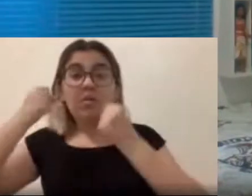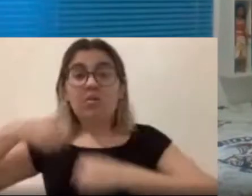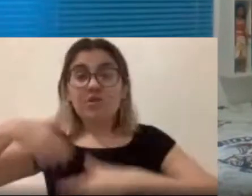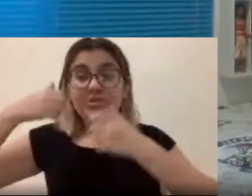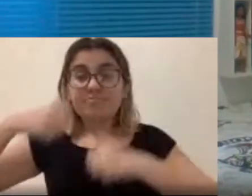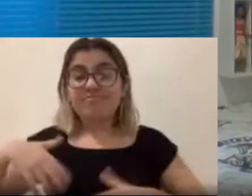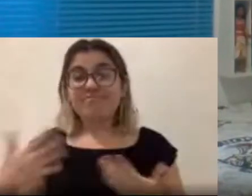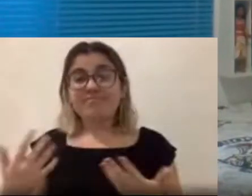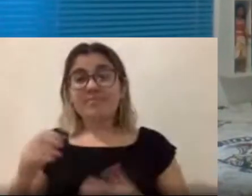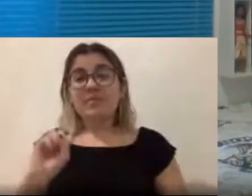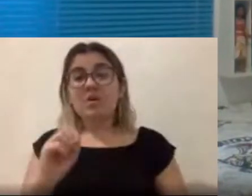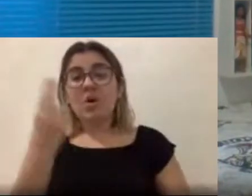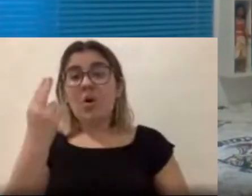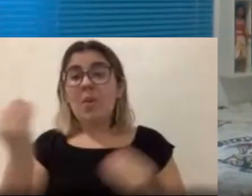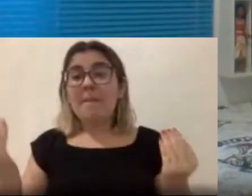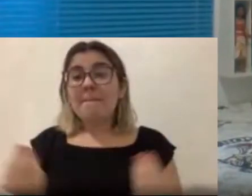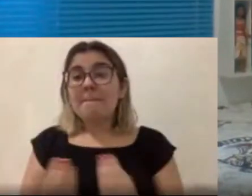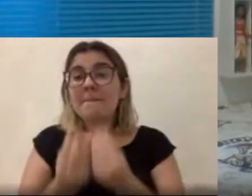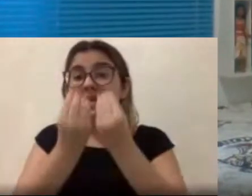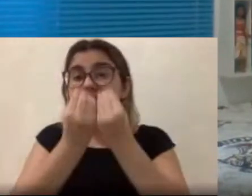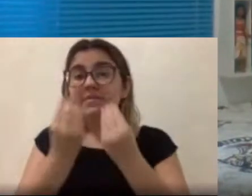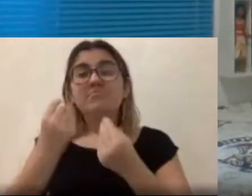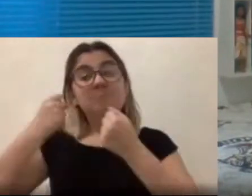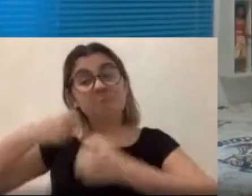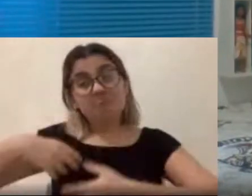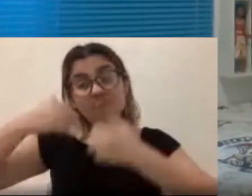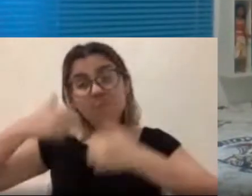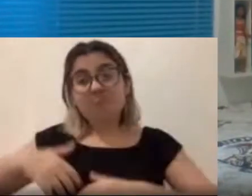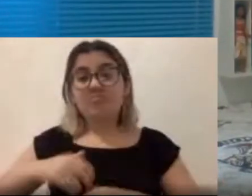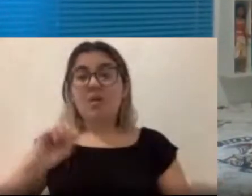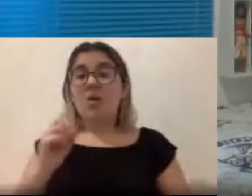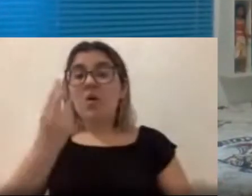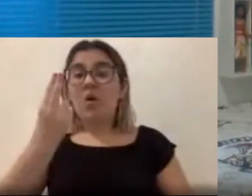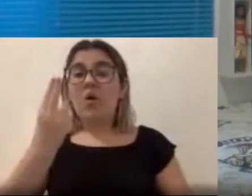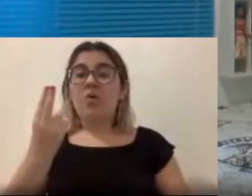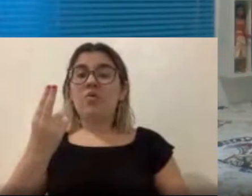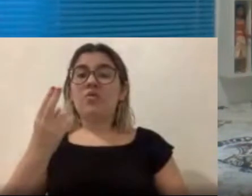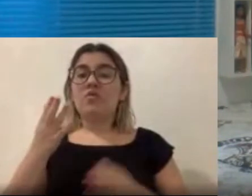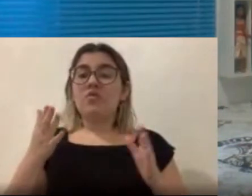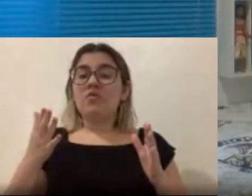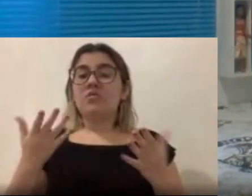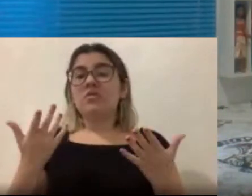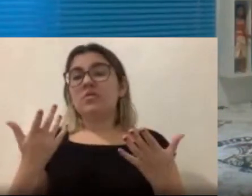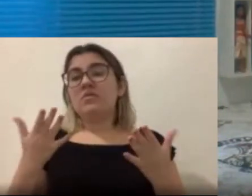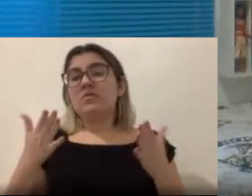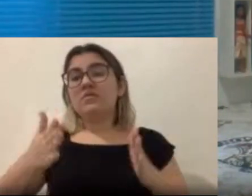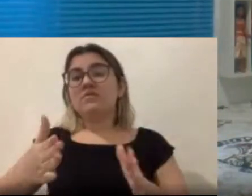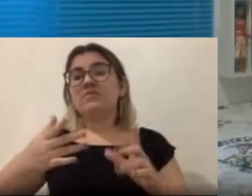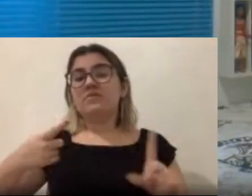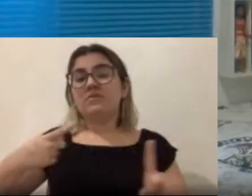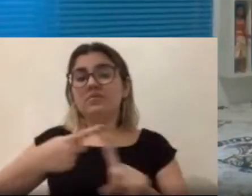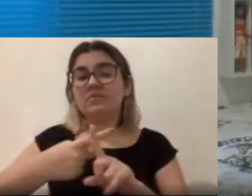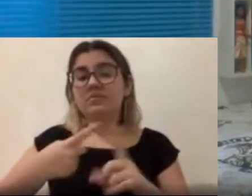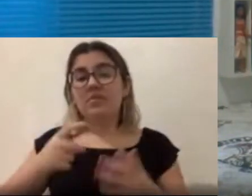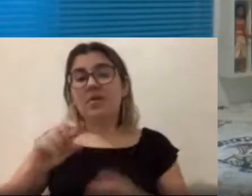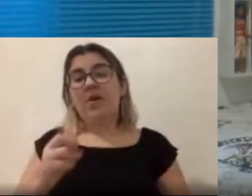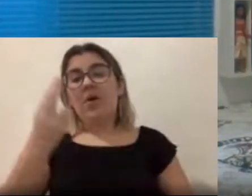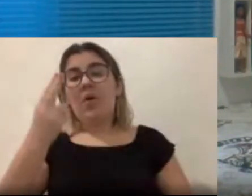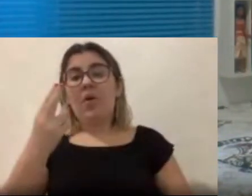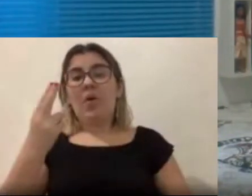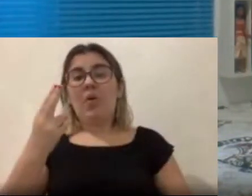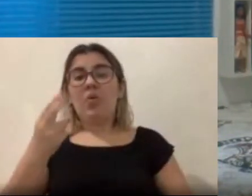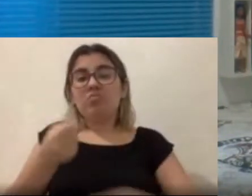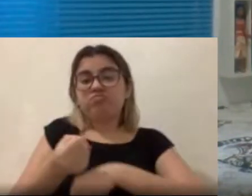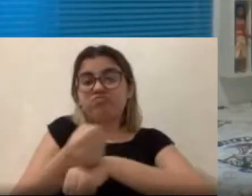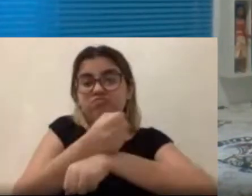numa missa, você tem audiodescrição, você pode pensar num velório, você pode pensar num ultrassom, num parto. A audiodescrição